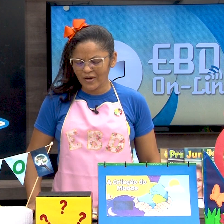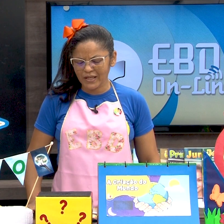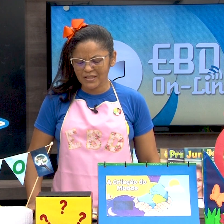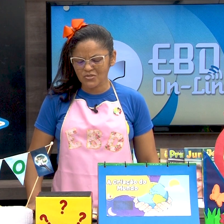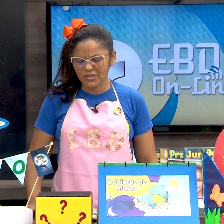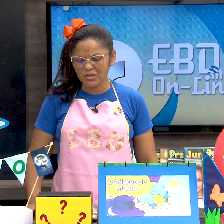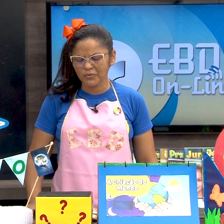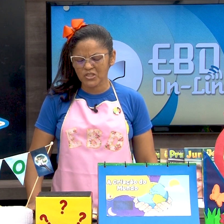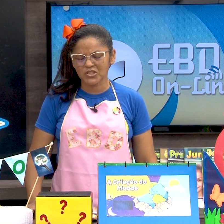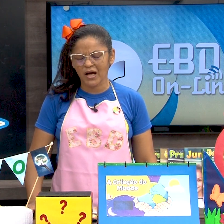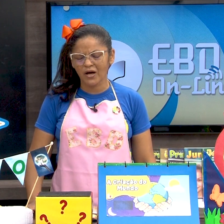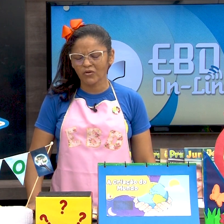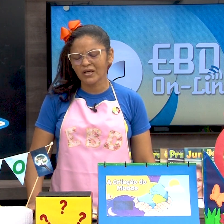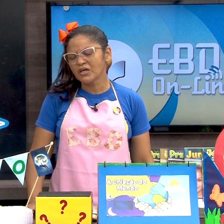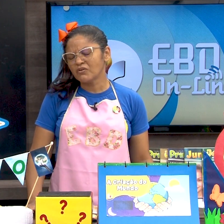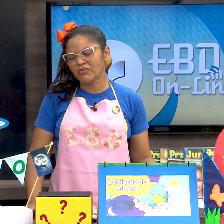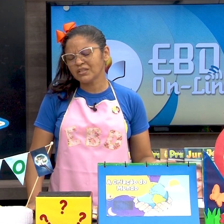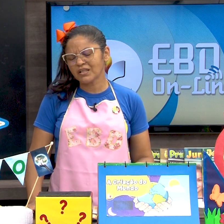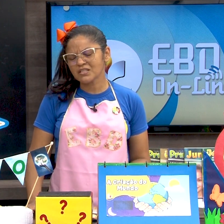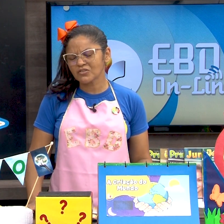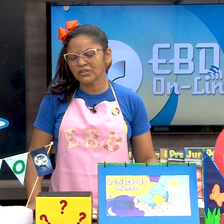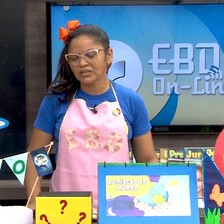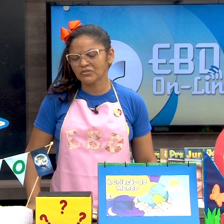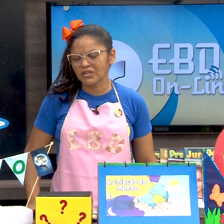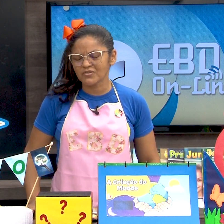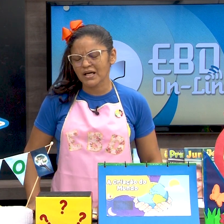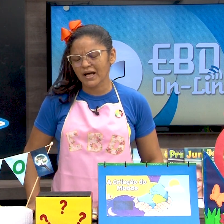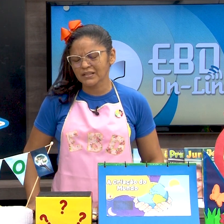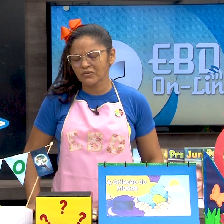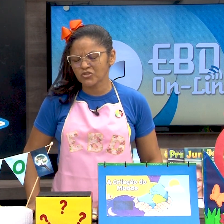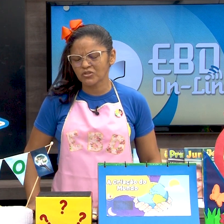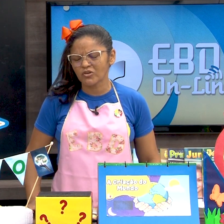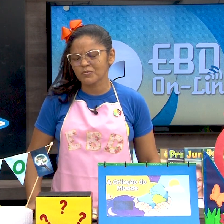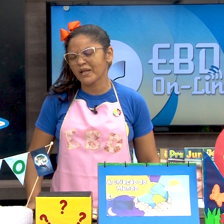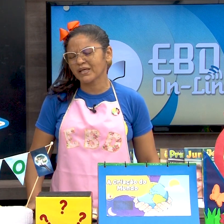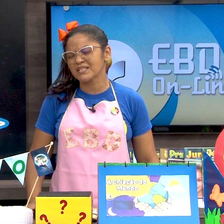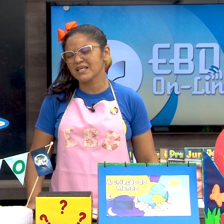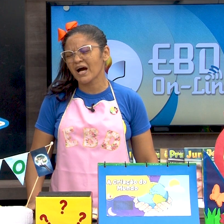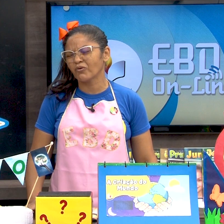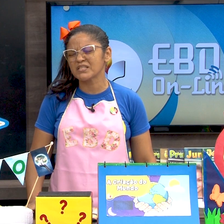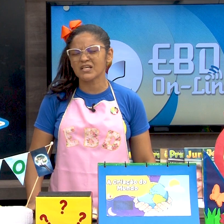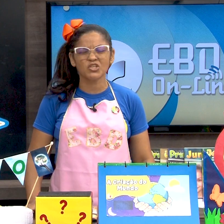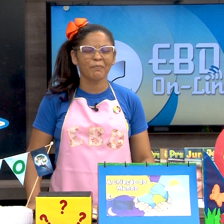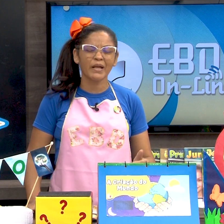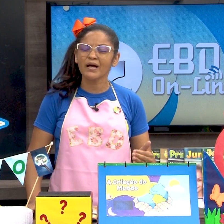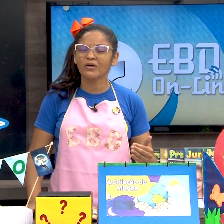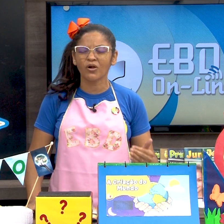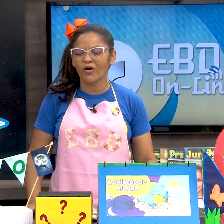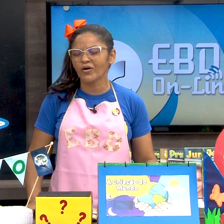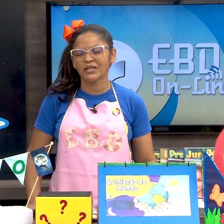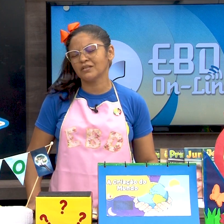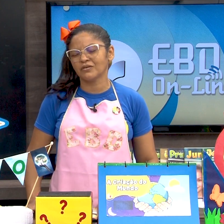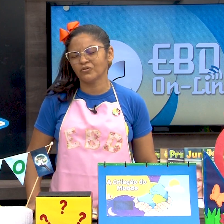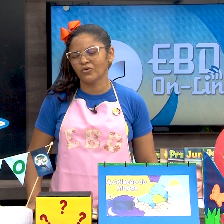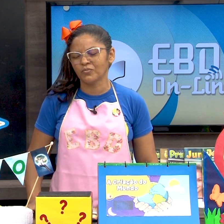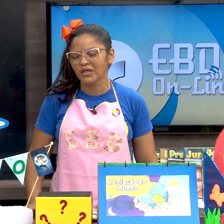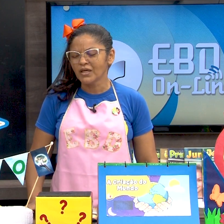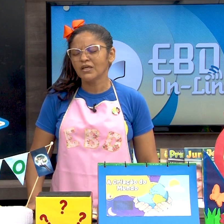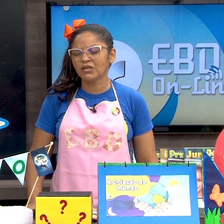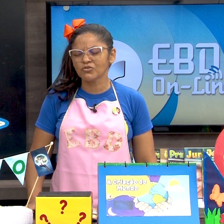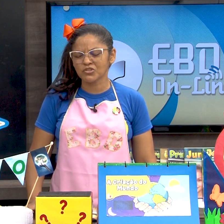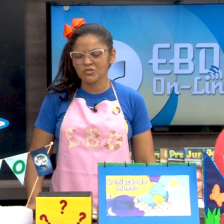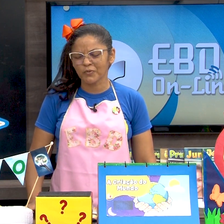Jesus eu agradeço a Ti por esta aula vem direcionando Deus a cada um de nós para que essa aula seja para a Glória de teu